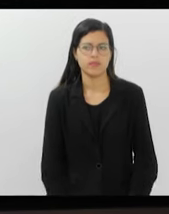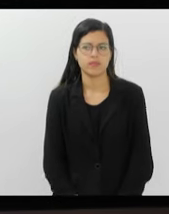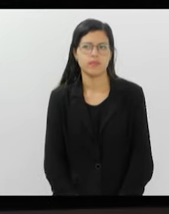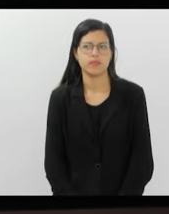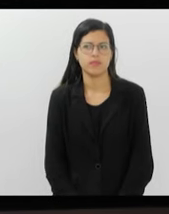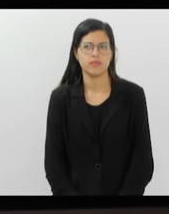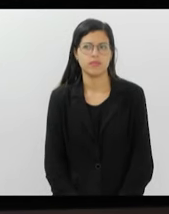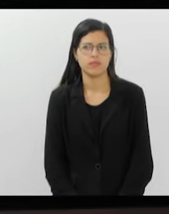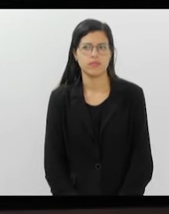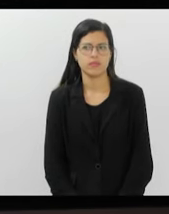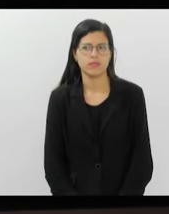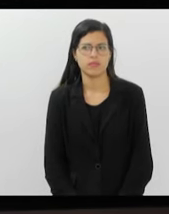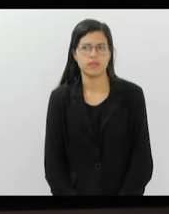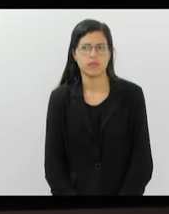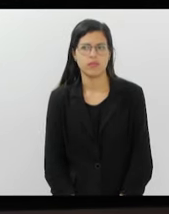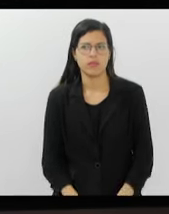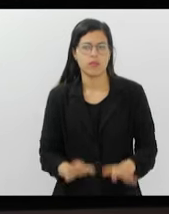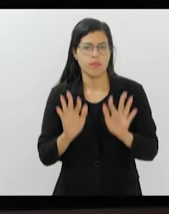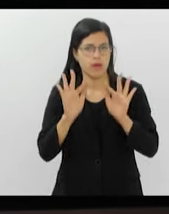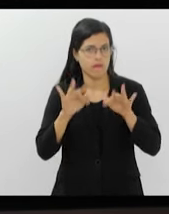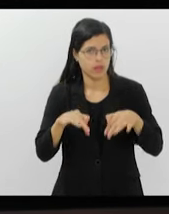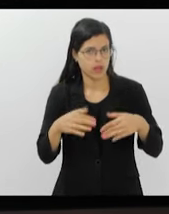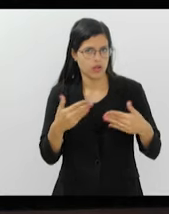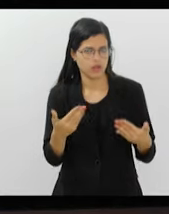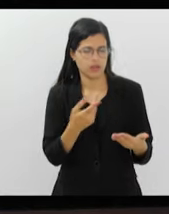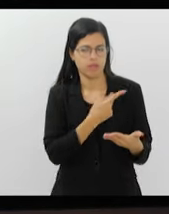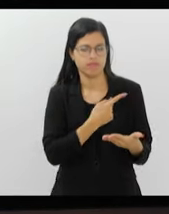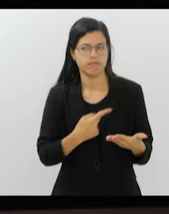Niterói para encerrar senhora